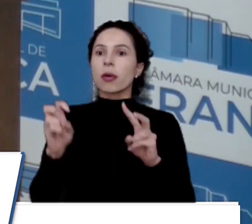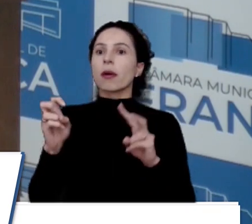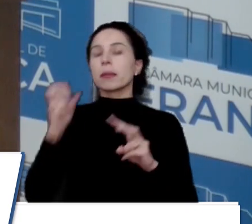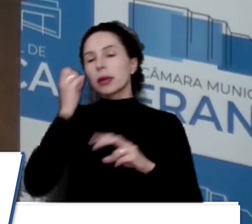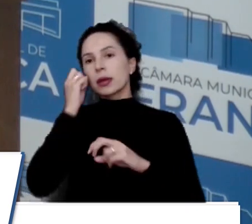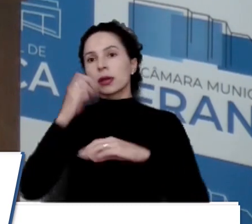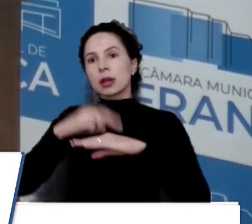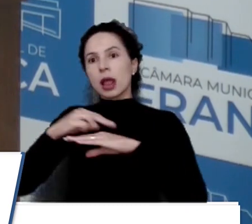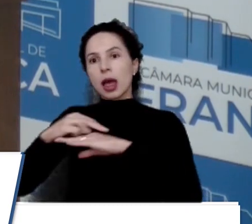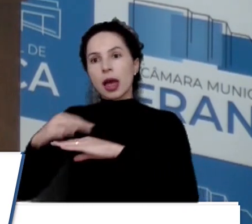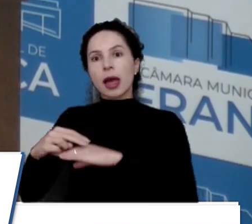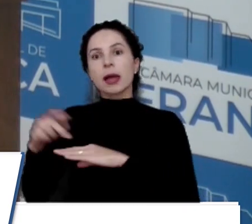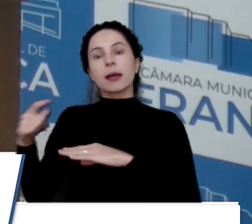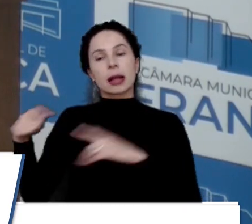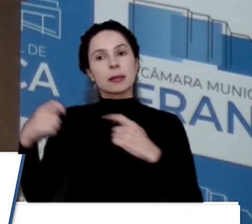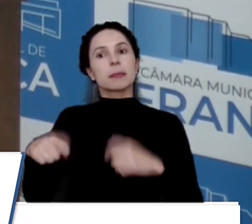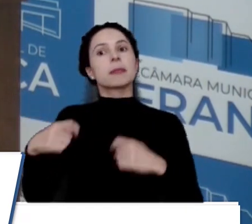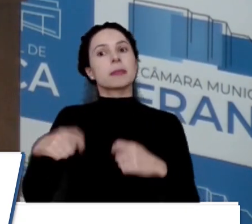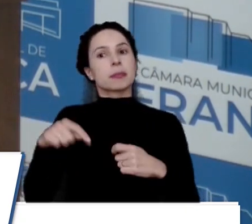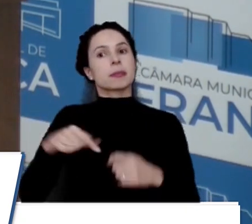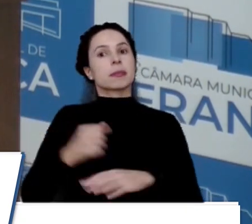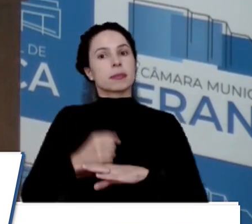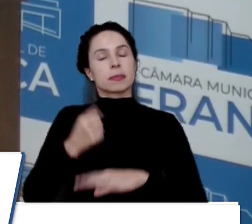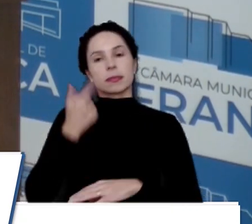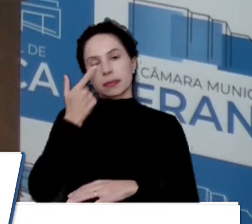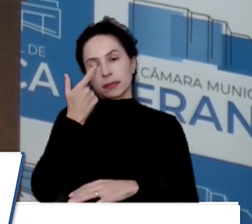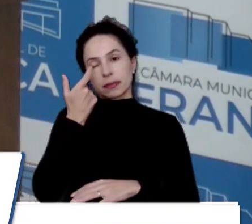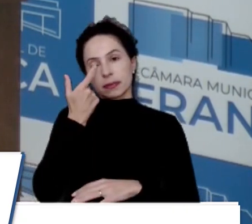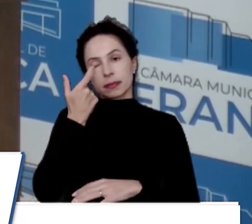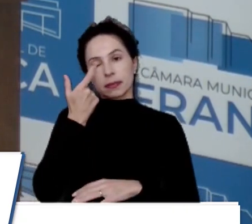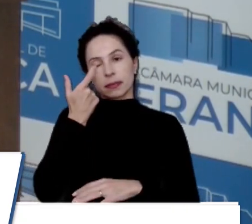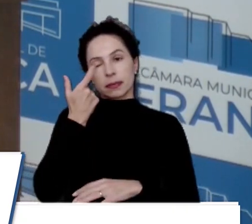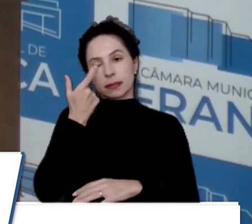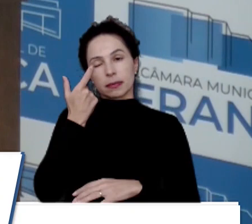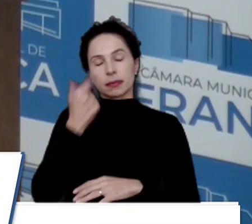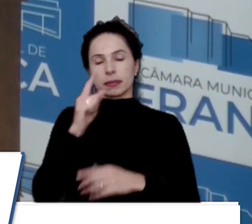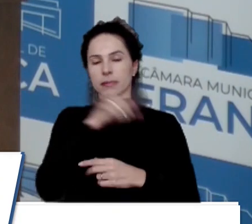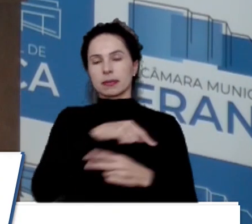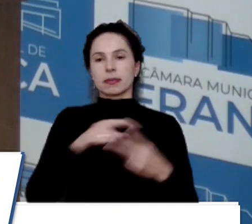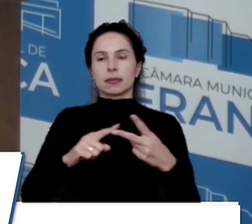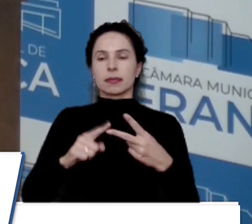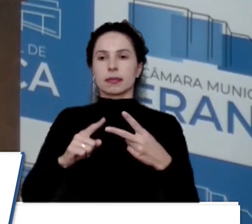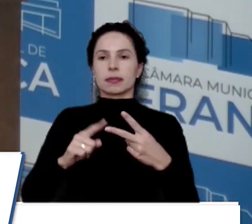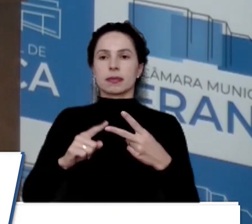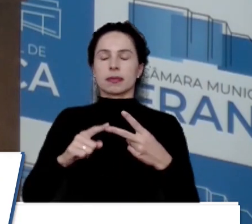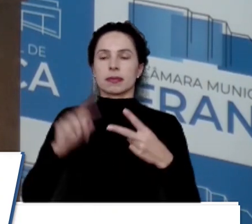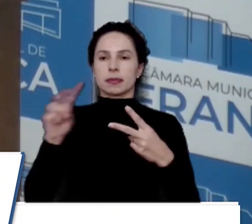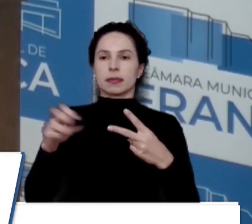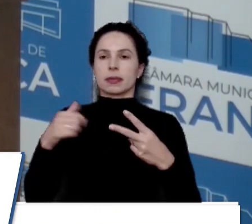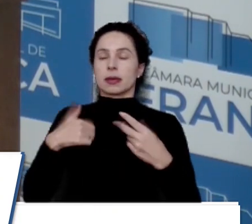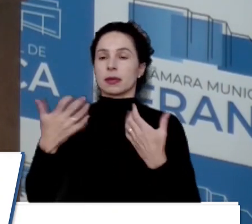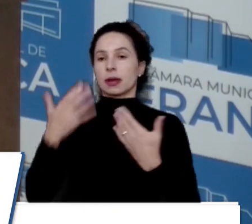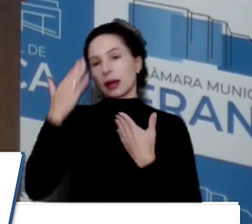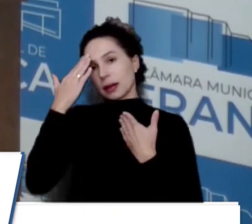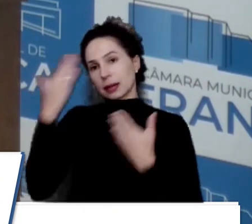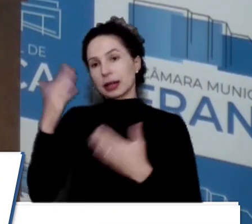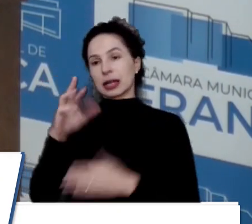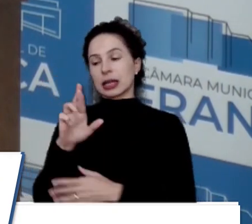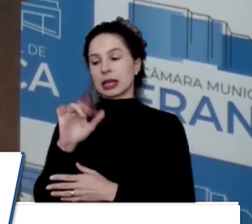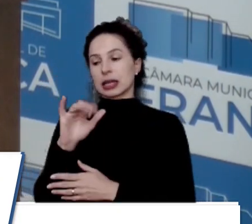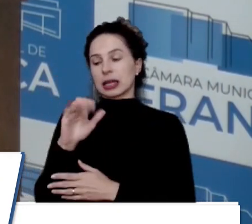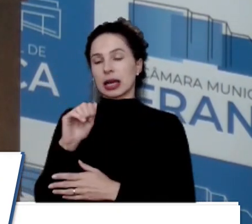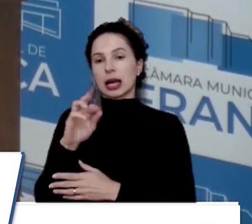que tá precisando na cidade de Franca é o Segundo assunto eu quero agradecer o Ricardo eh